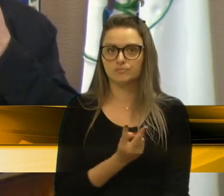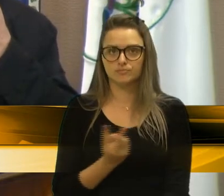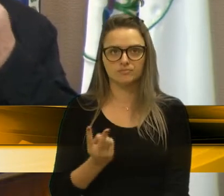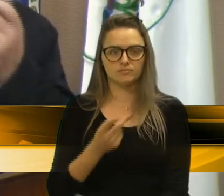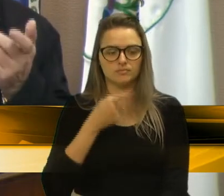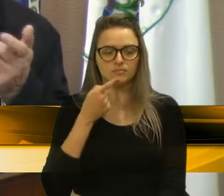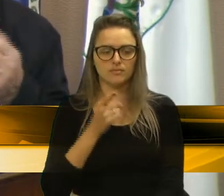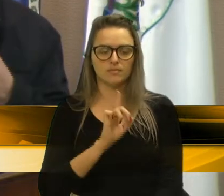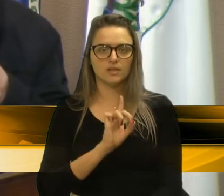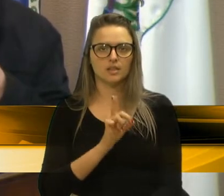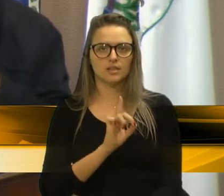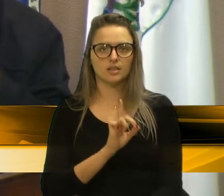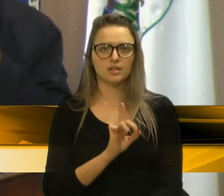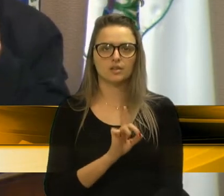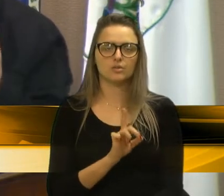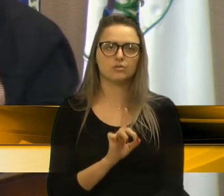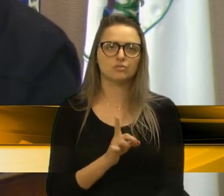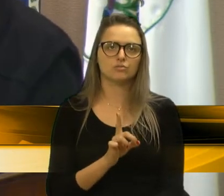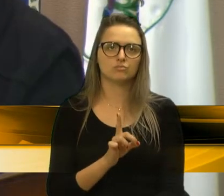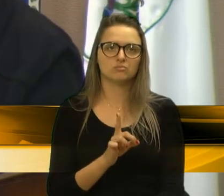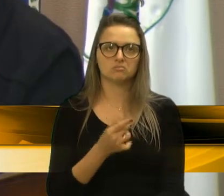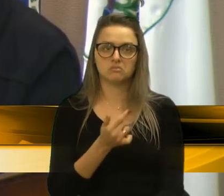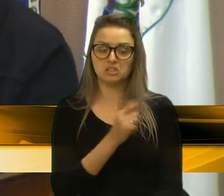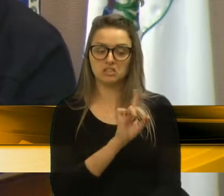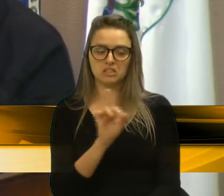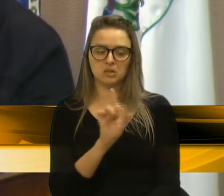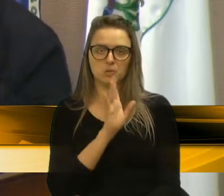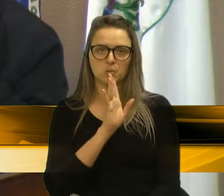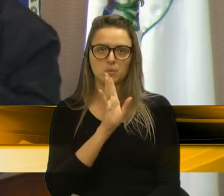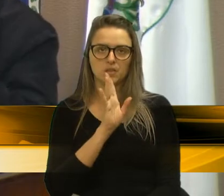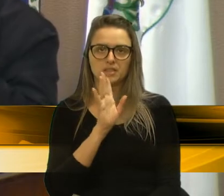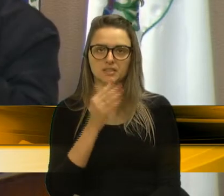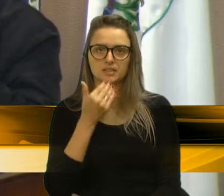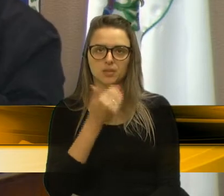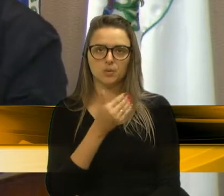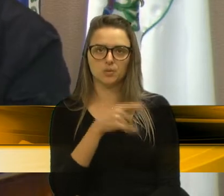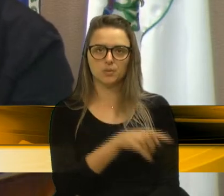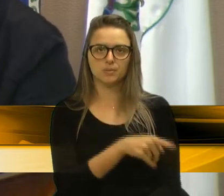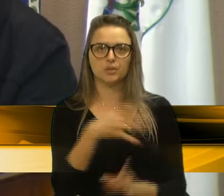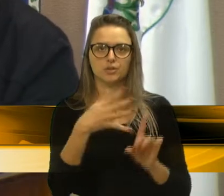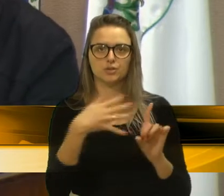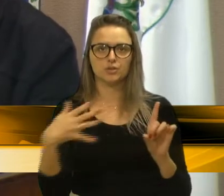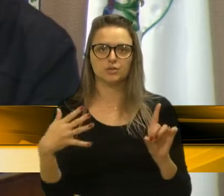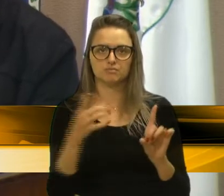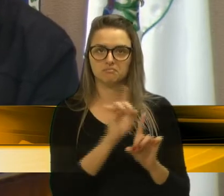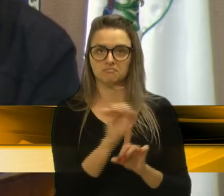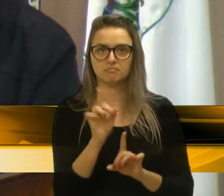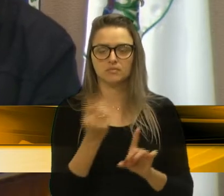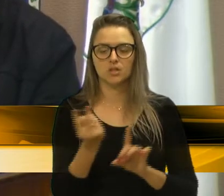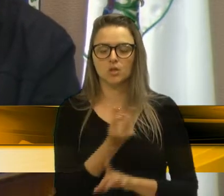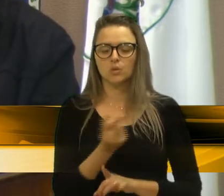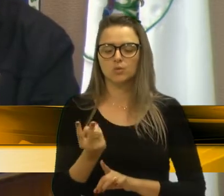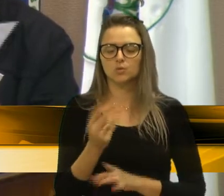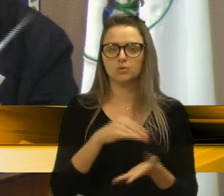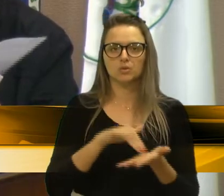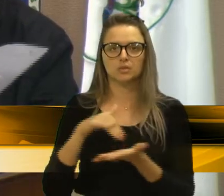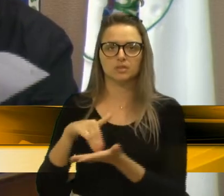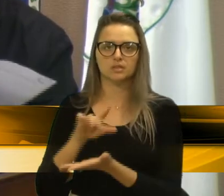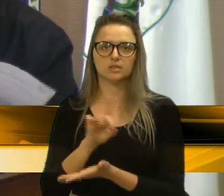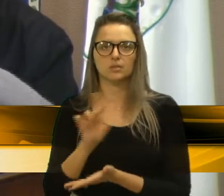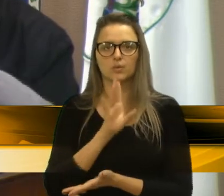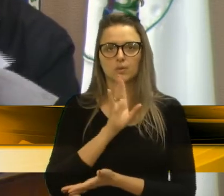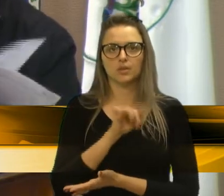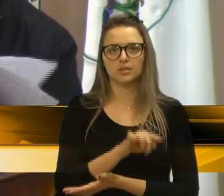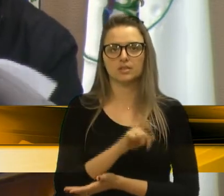negaram, enfaticamente, ter conhecimento desse pedido. Tá? Ter conhecimento desse pedido. A